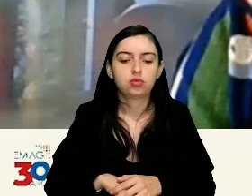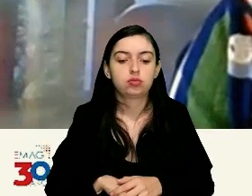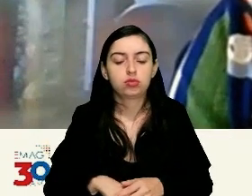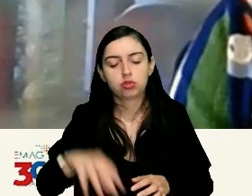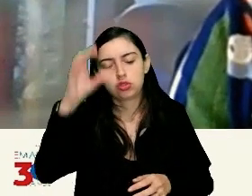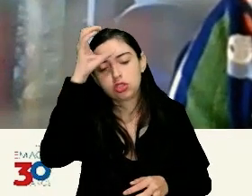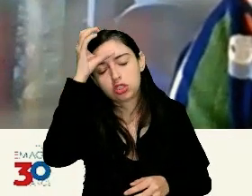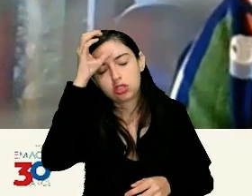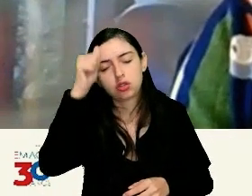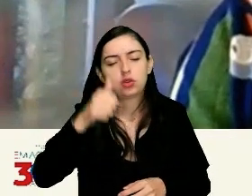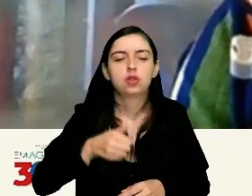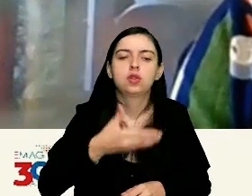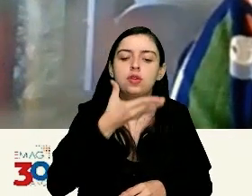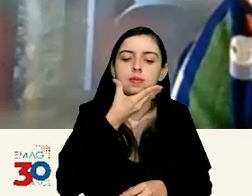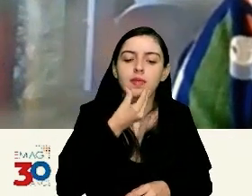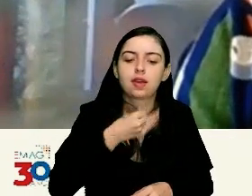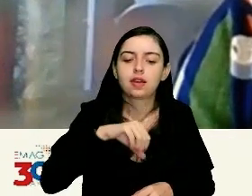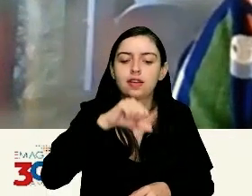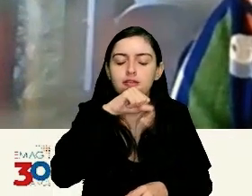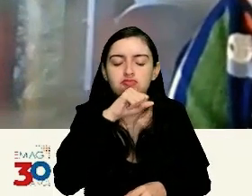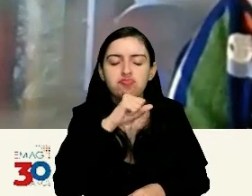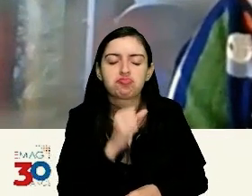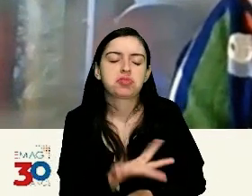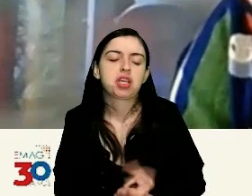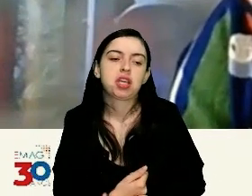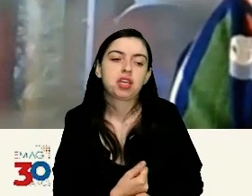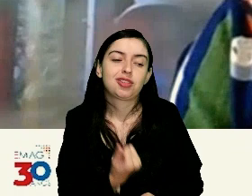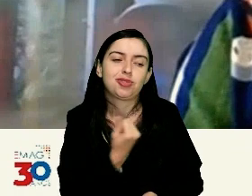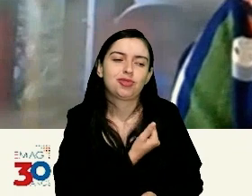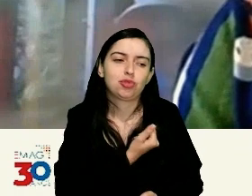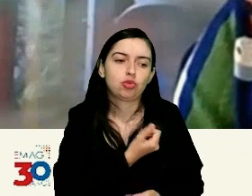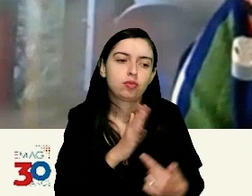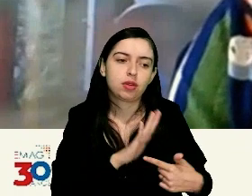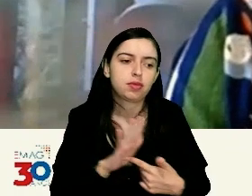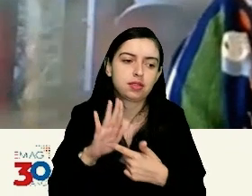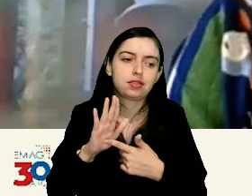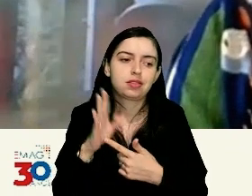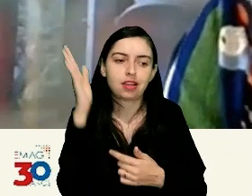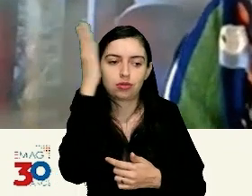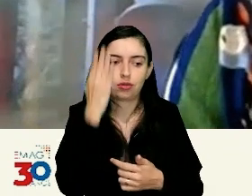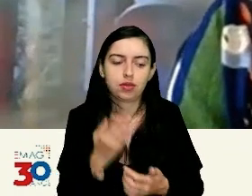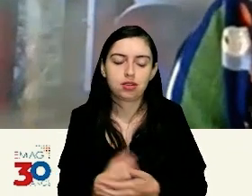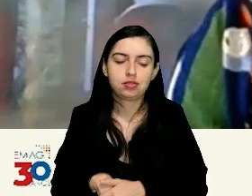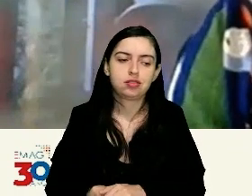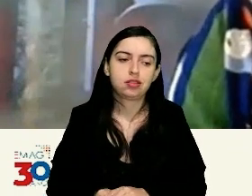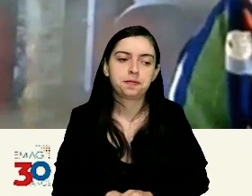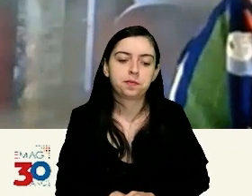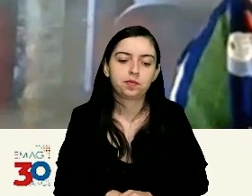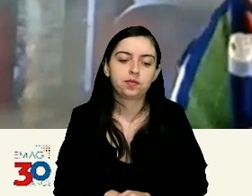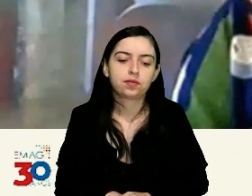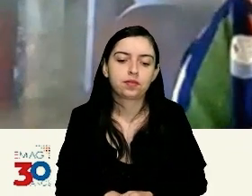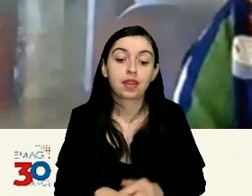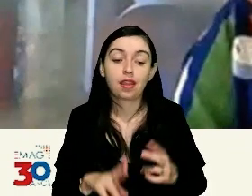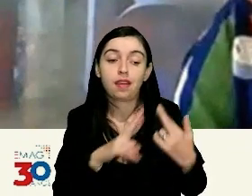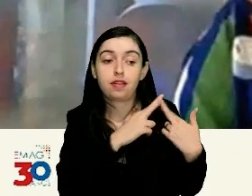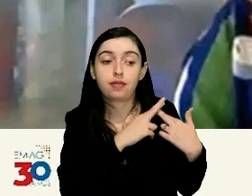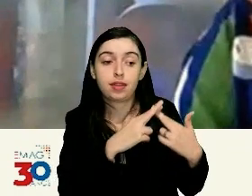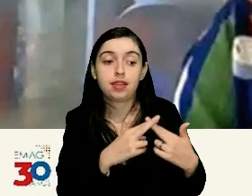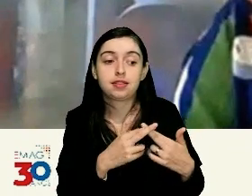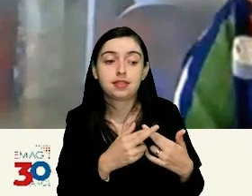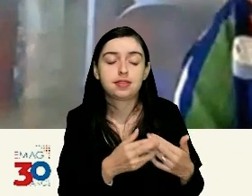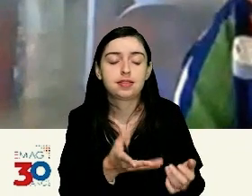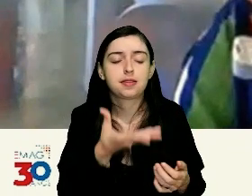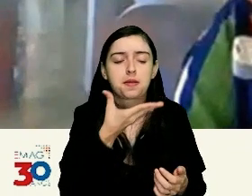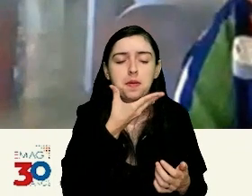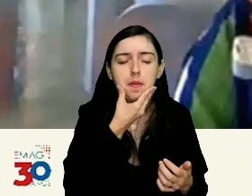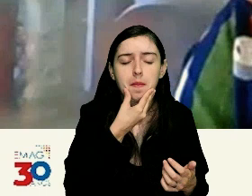Então, mais um dado que a gente traz aqui quando a gente fala de paternidade no Brasil. Então, são referências paternas, porque por mais que não sejam pais, são